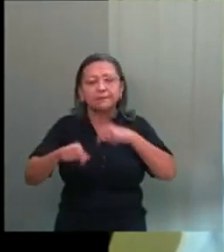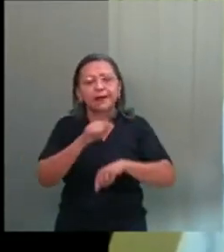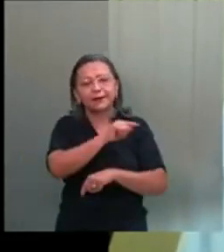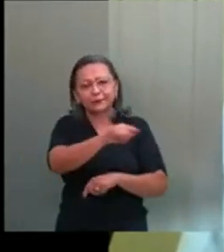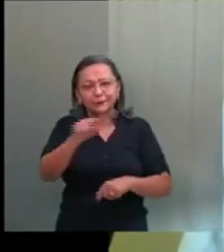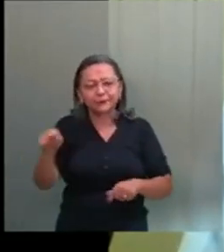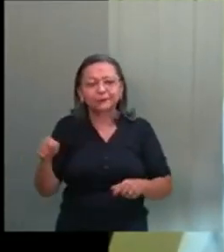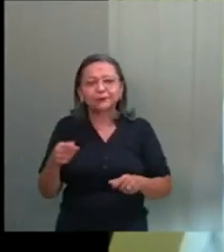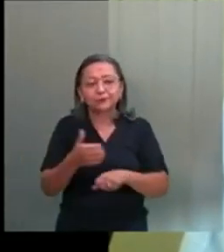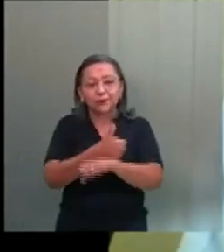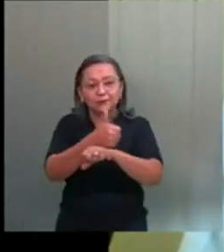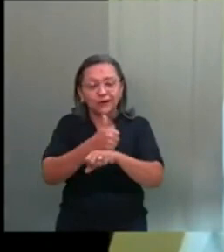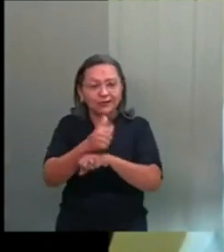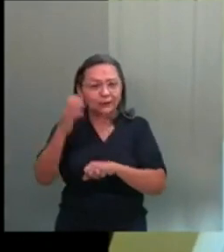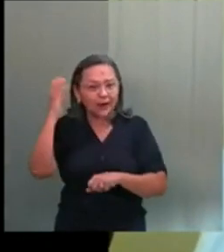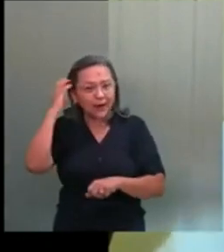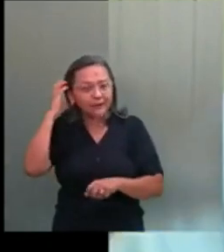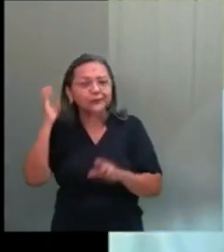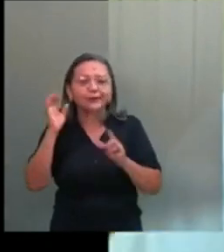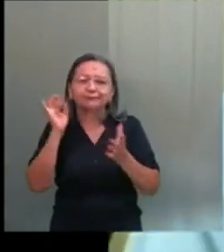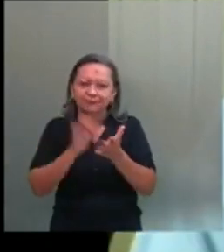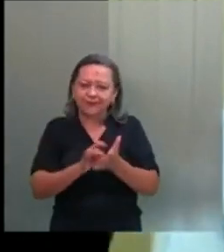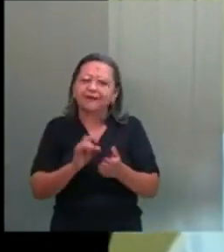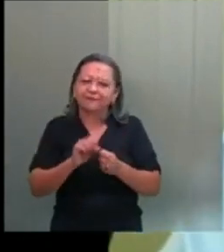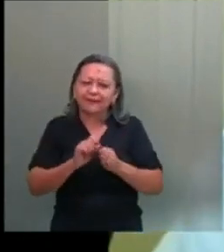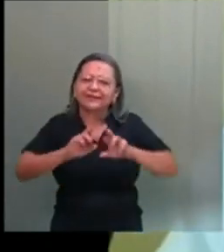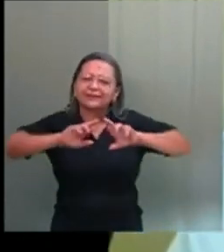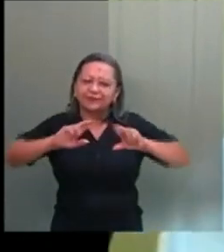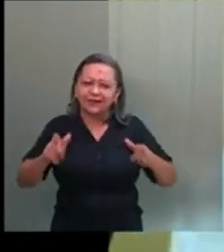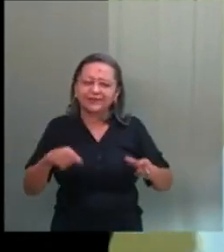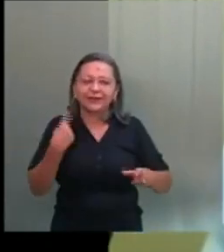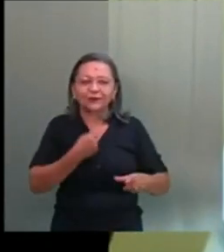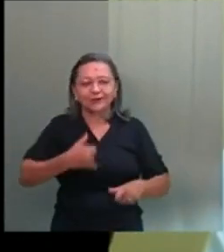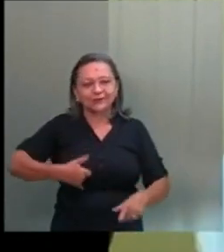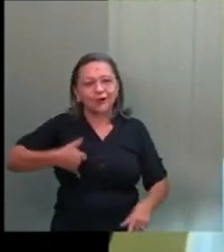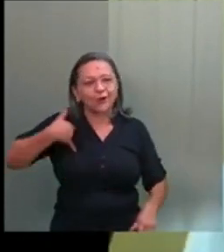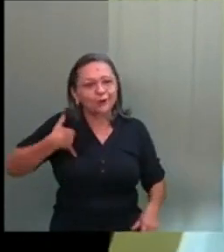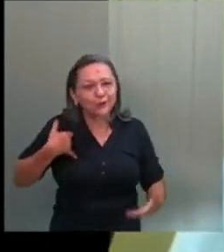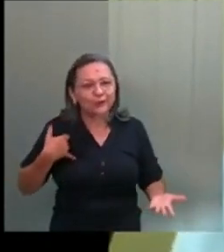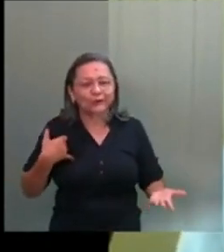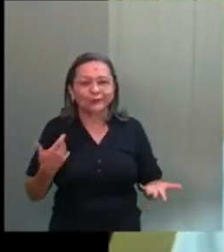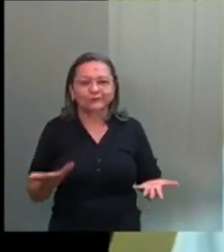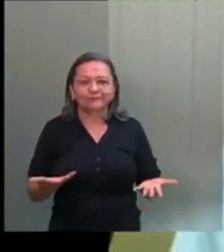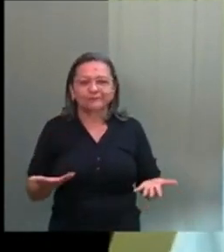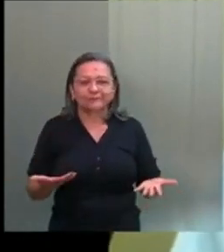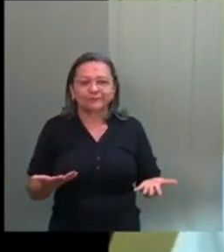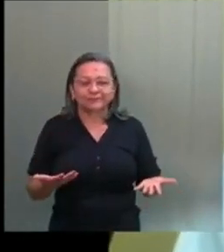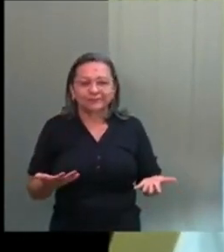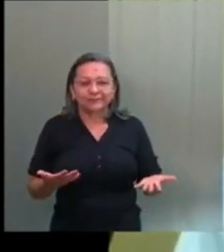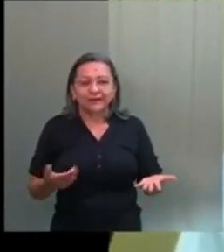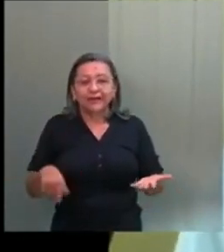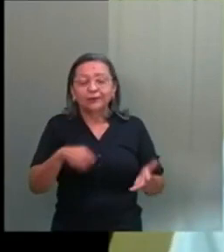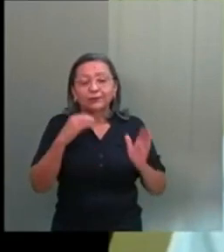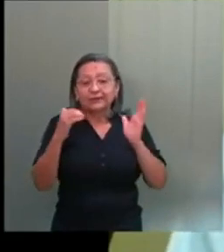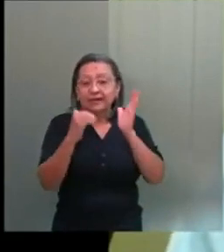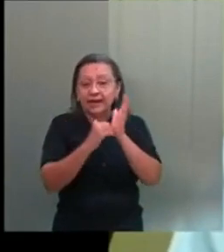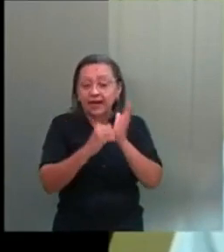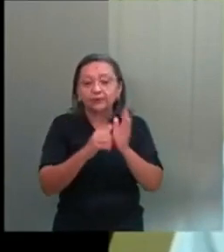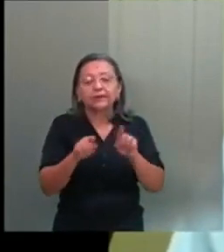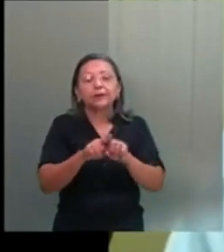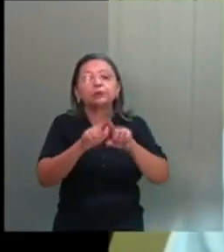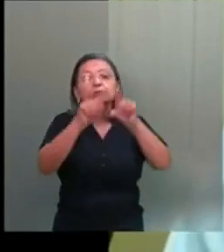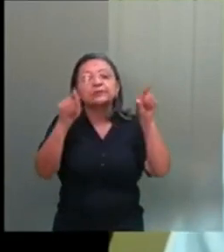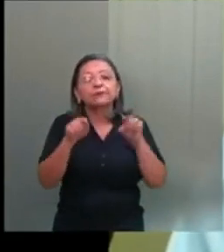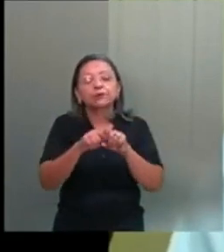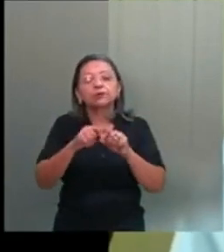vocês, que realmente faz a diferença, né? A gente tem muito orgulho do Senado, dos servidores do